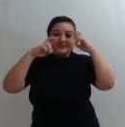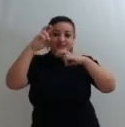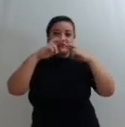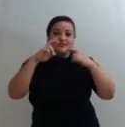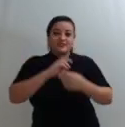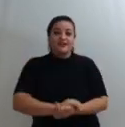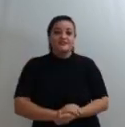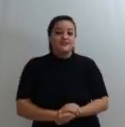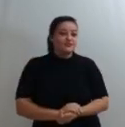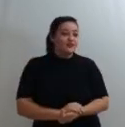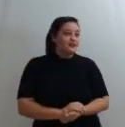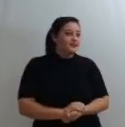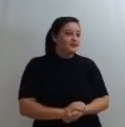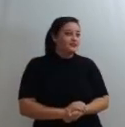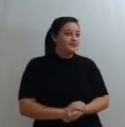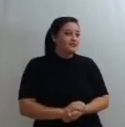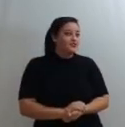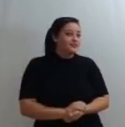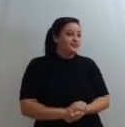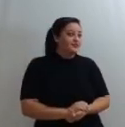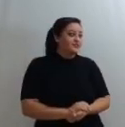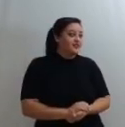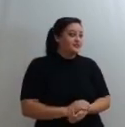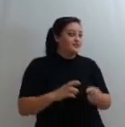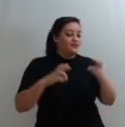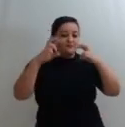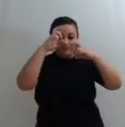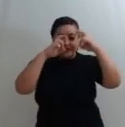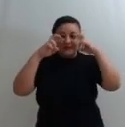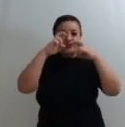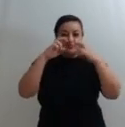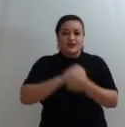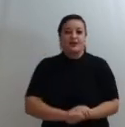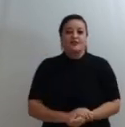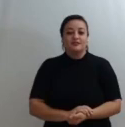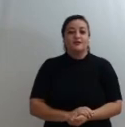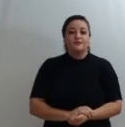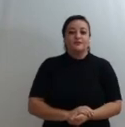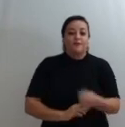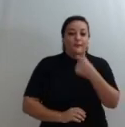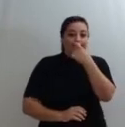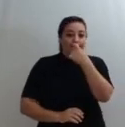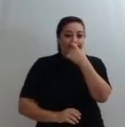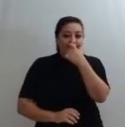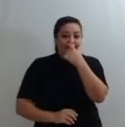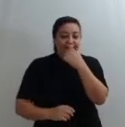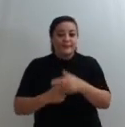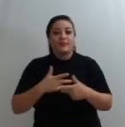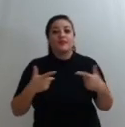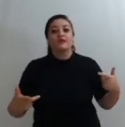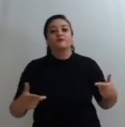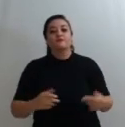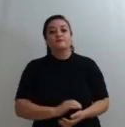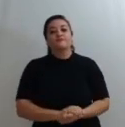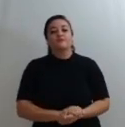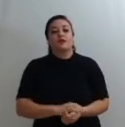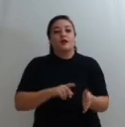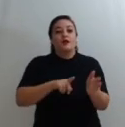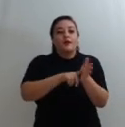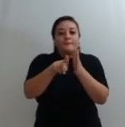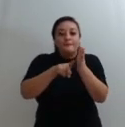de fazenda pública, como se fosse uma espécie de correção, apenas para verificar as